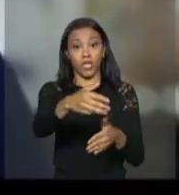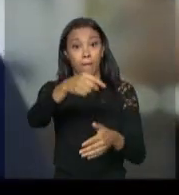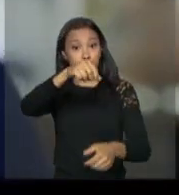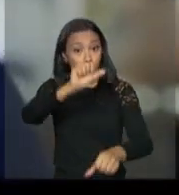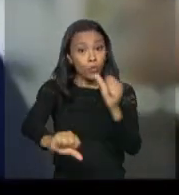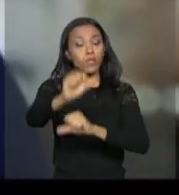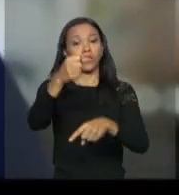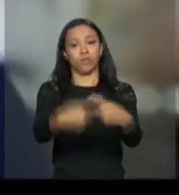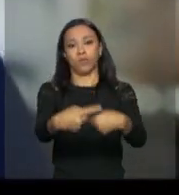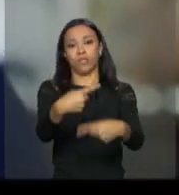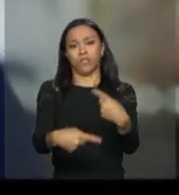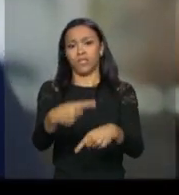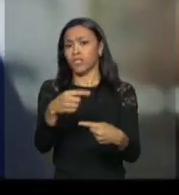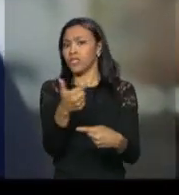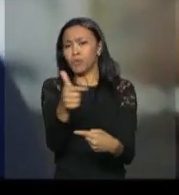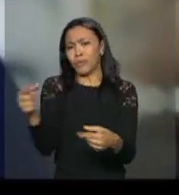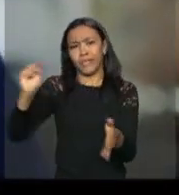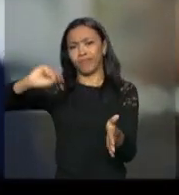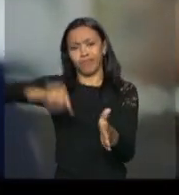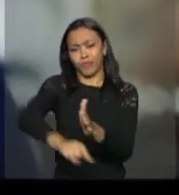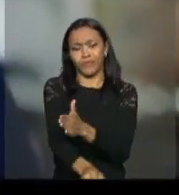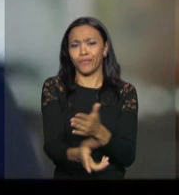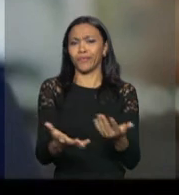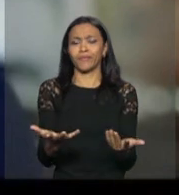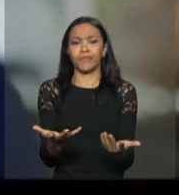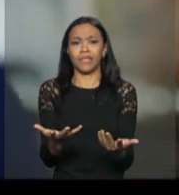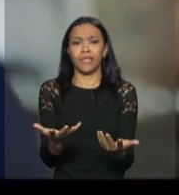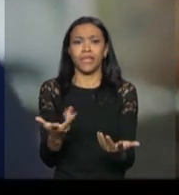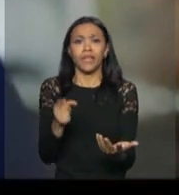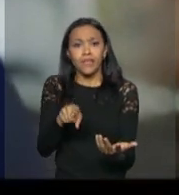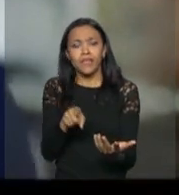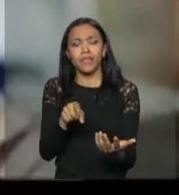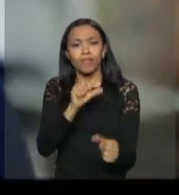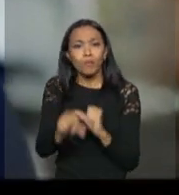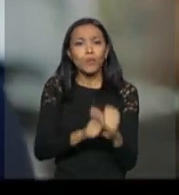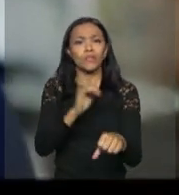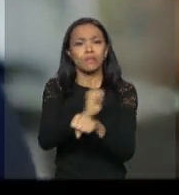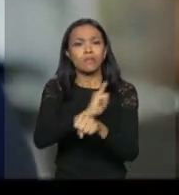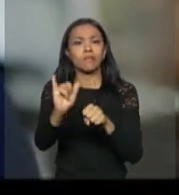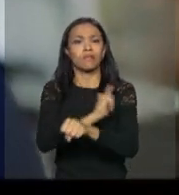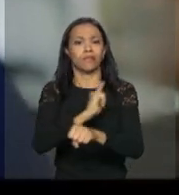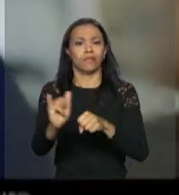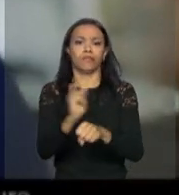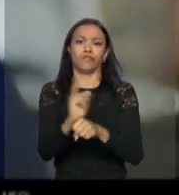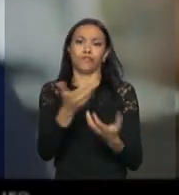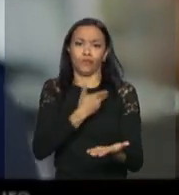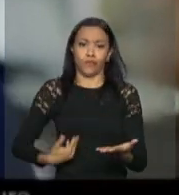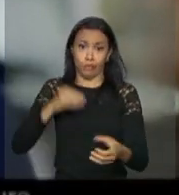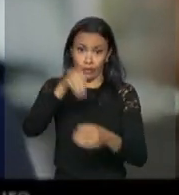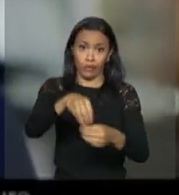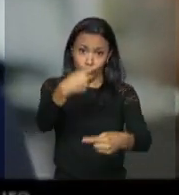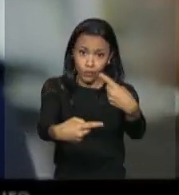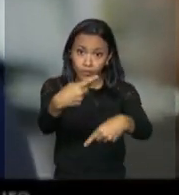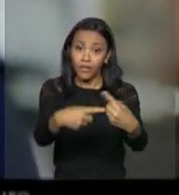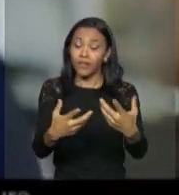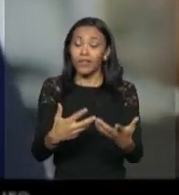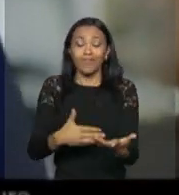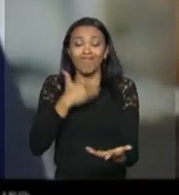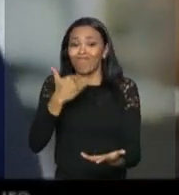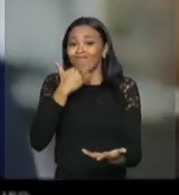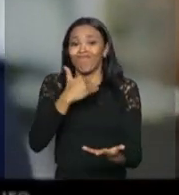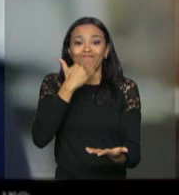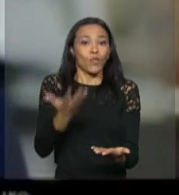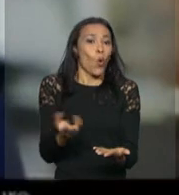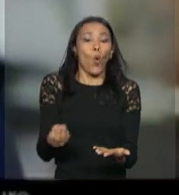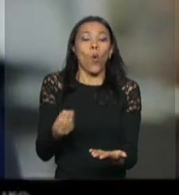uma reforma política profunda que modifique as práticas políticas no nosso país, não teremos condições de construir